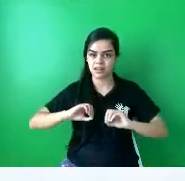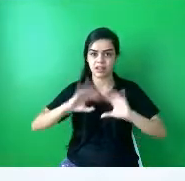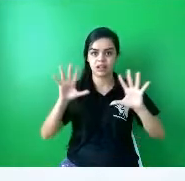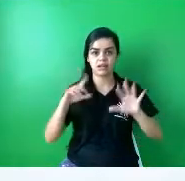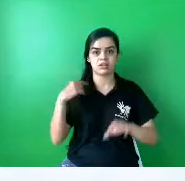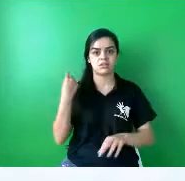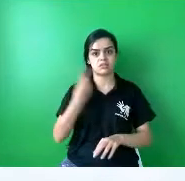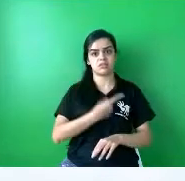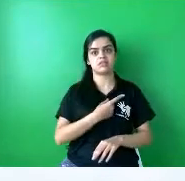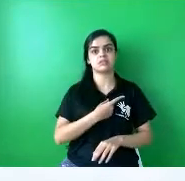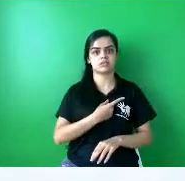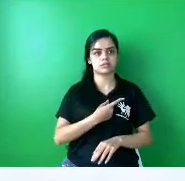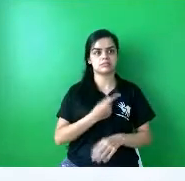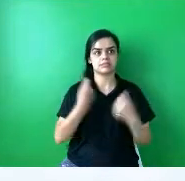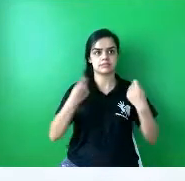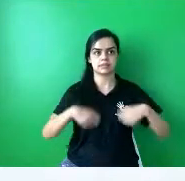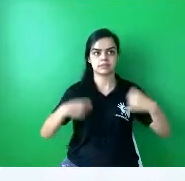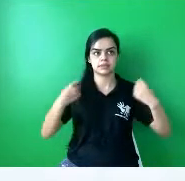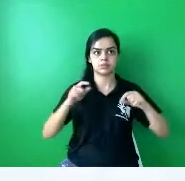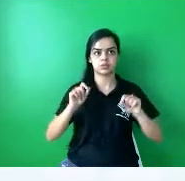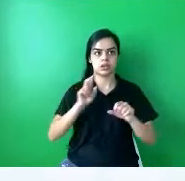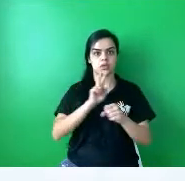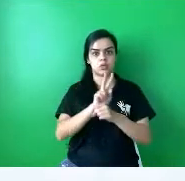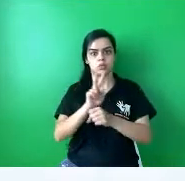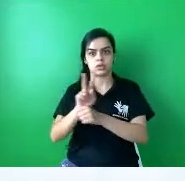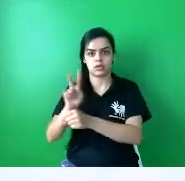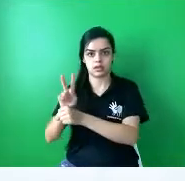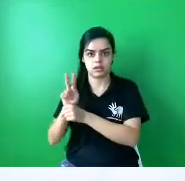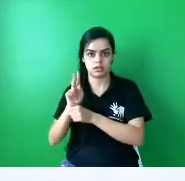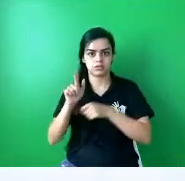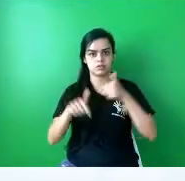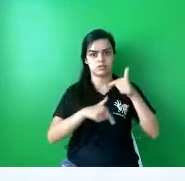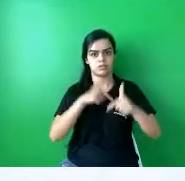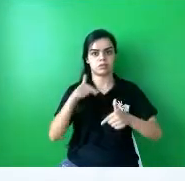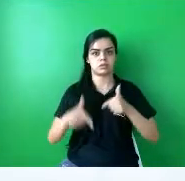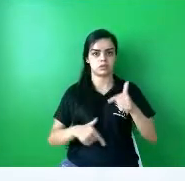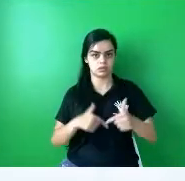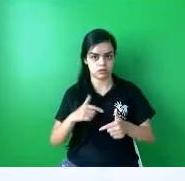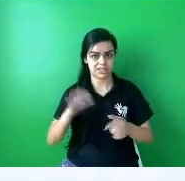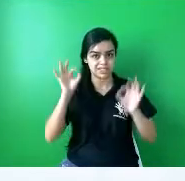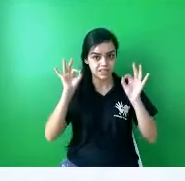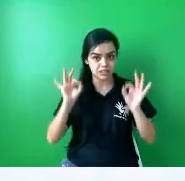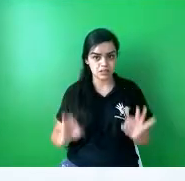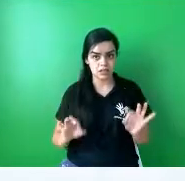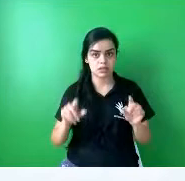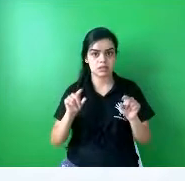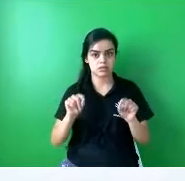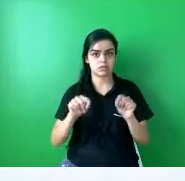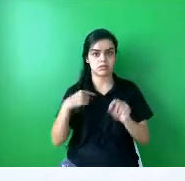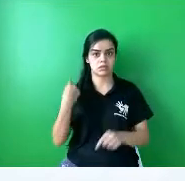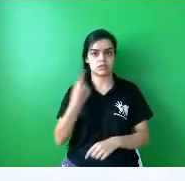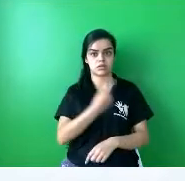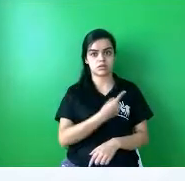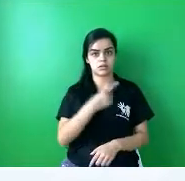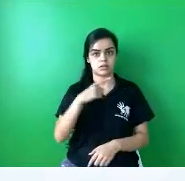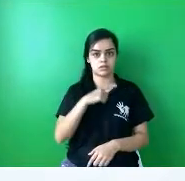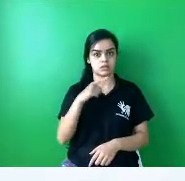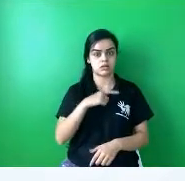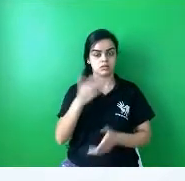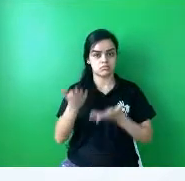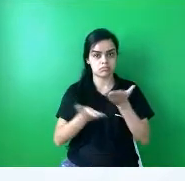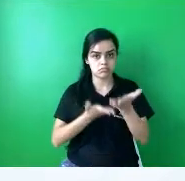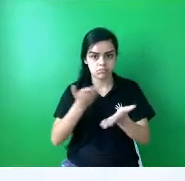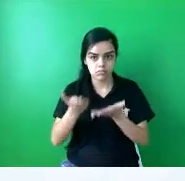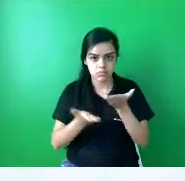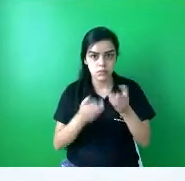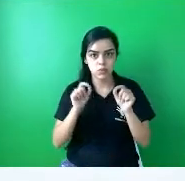vamos redobrar nesse momento o nosso cuidado com os trabalhadores, que eu tenho certeza que vão ter esse entendimento de